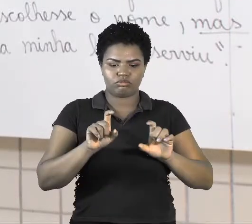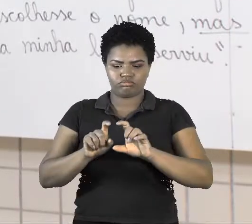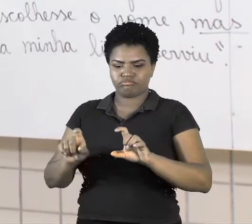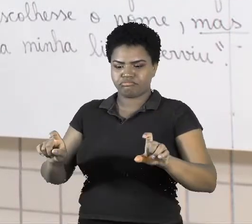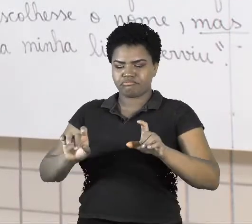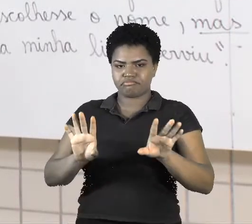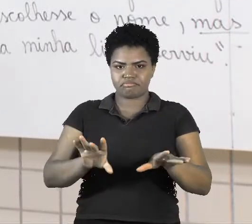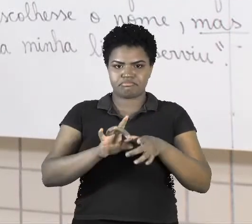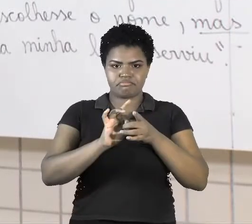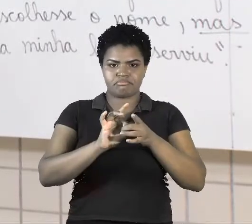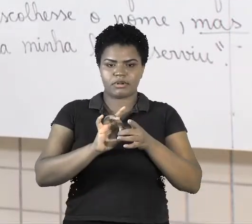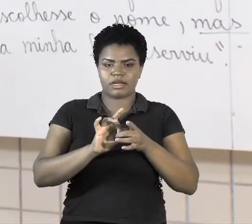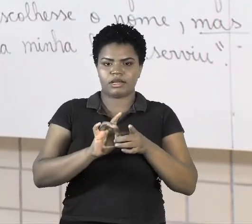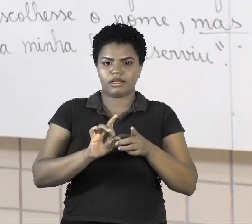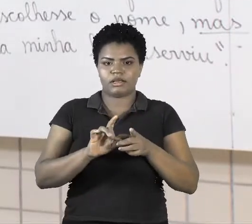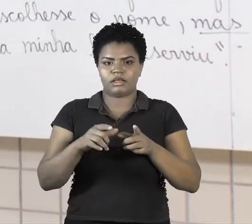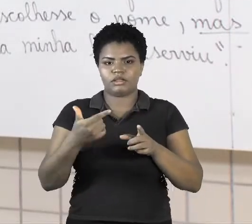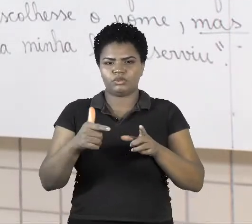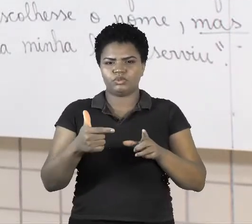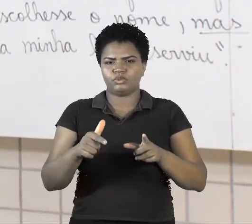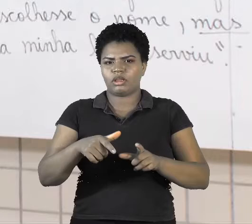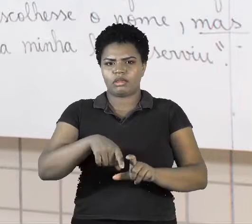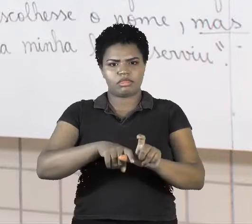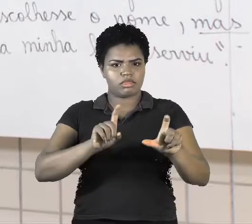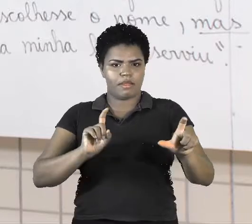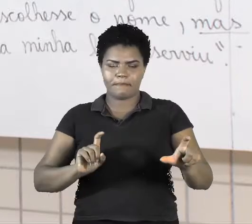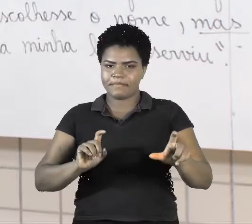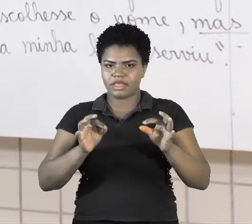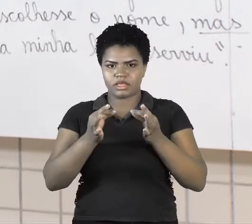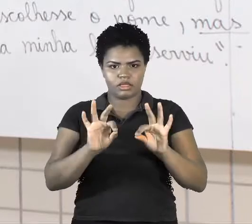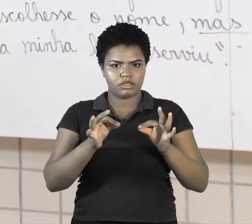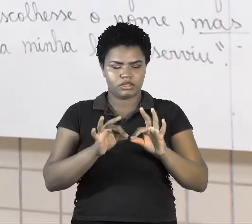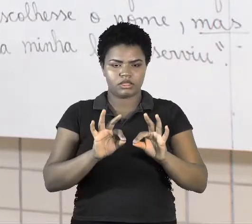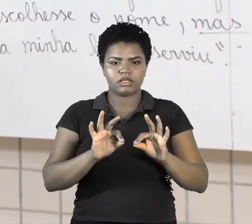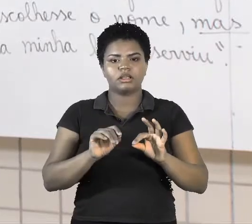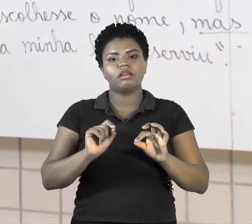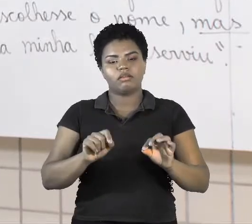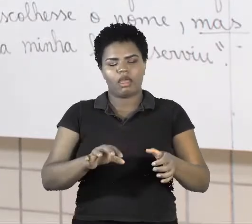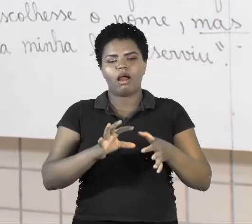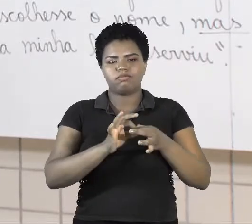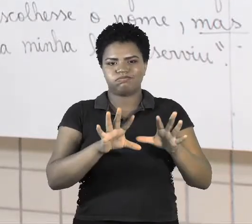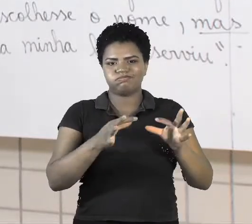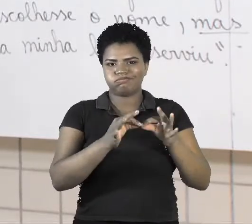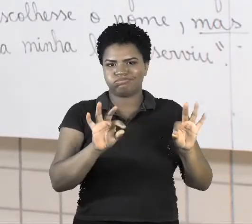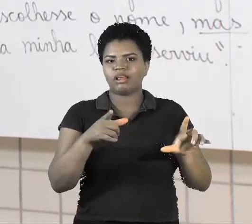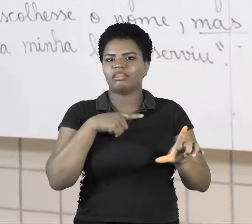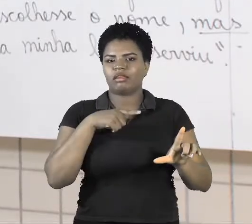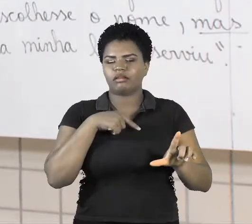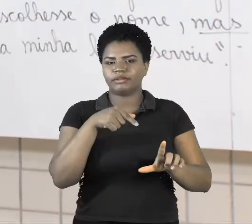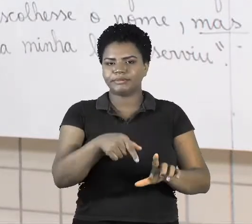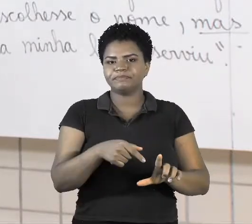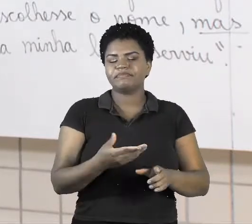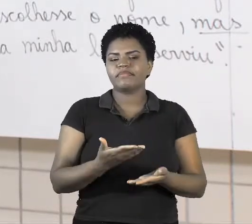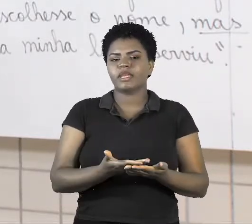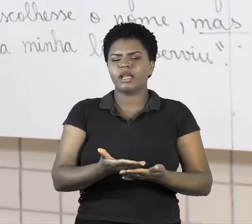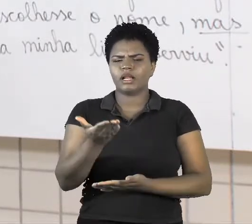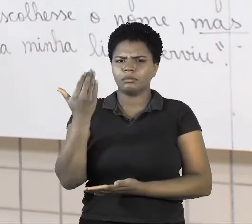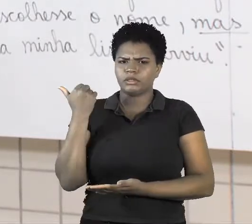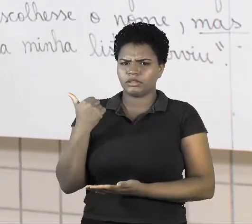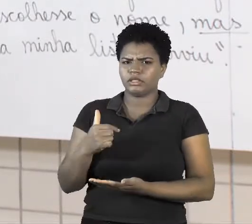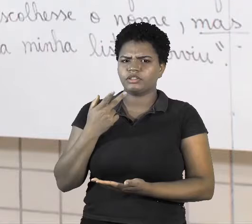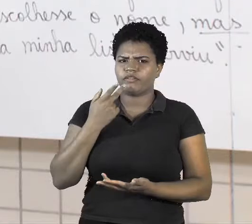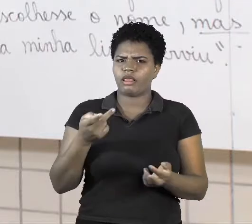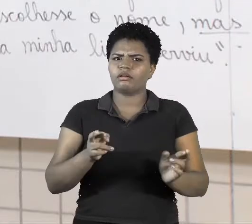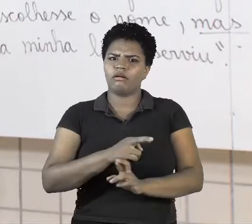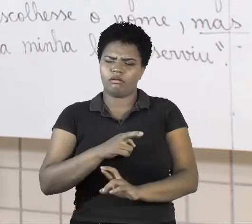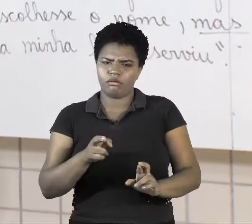sem ter aquela dependência sintática que a oração subordinada faz. Numa aula anterior eu falei bem dessa